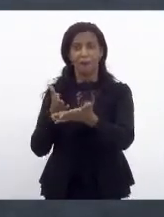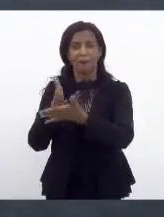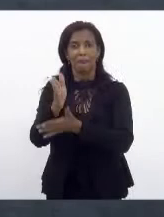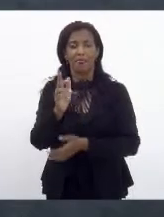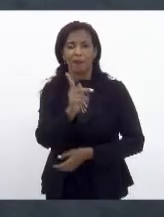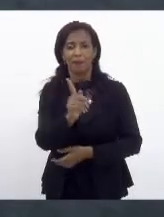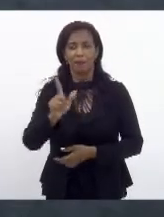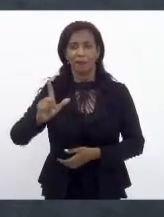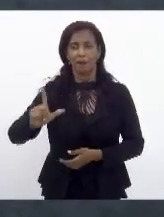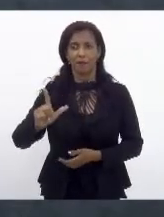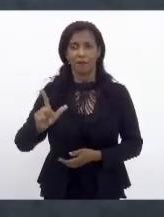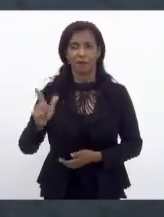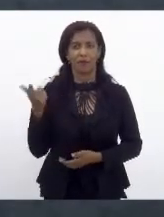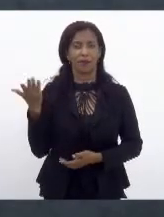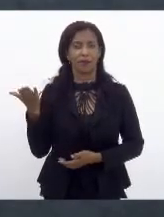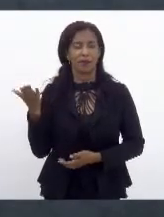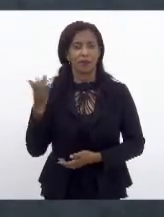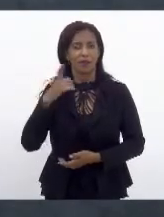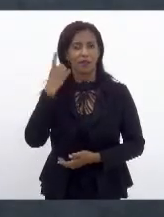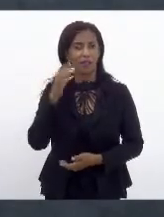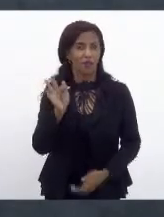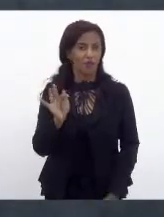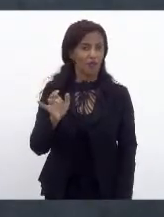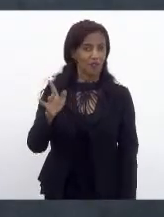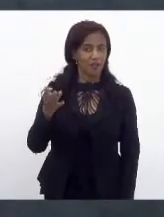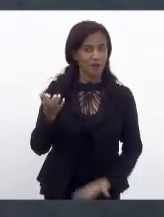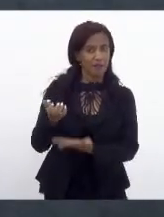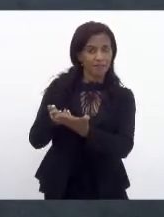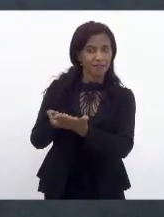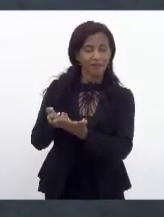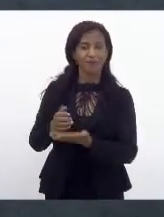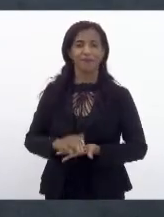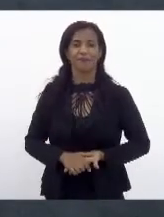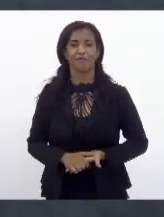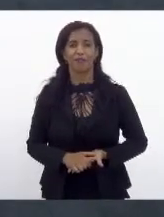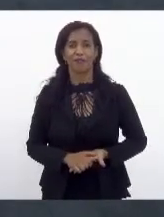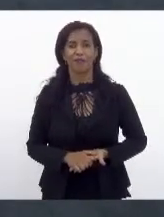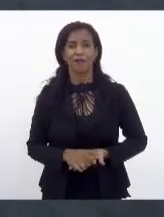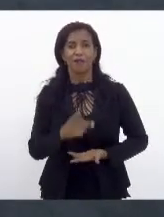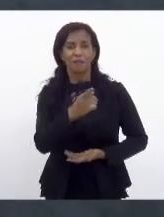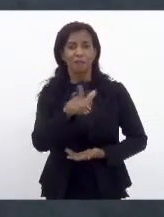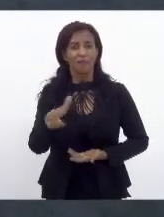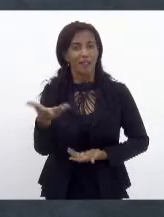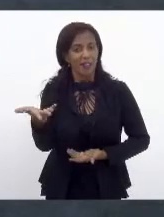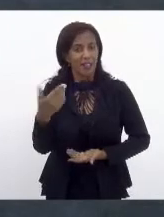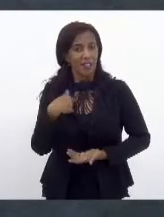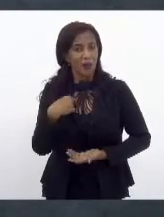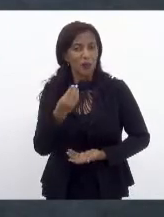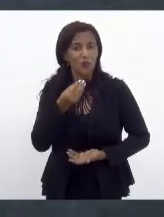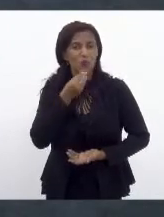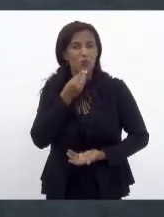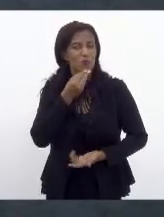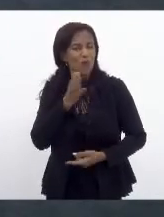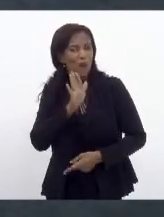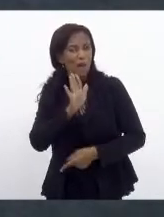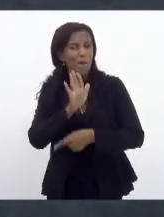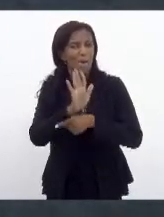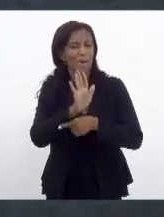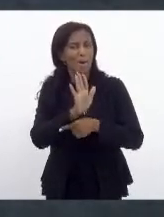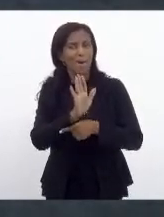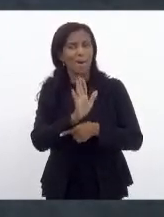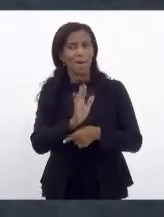um projeto de autoria do deputado Felipe Poubel, e que projeto esse que eu pude contribuir